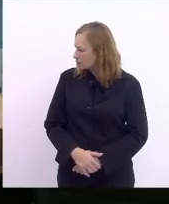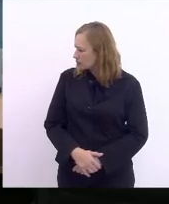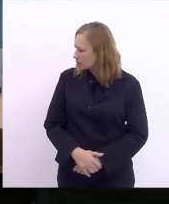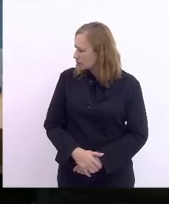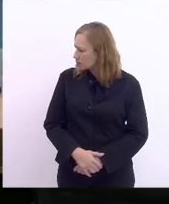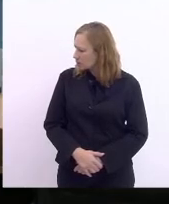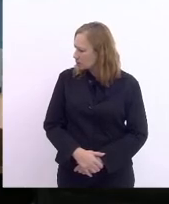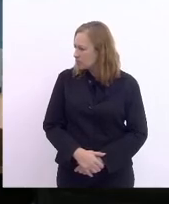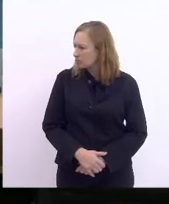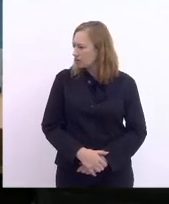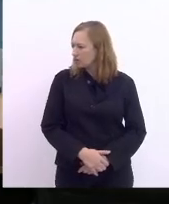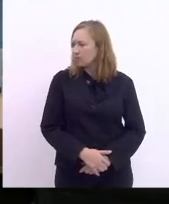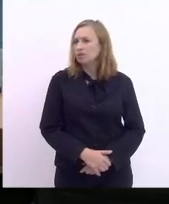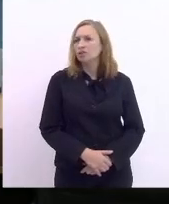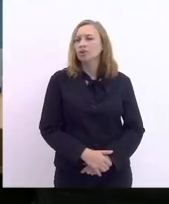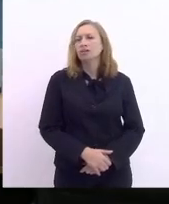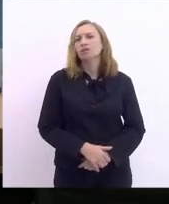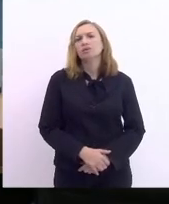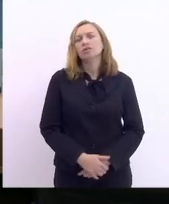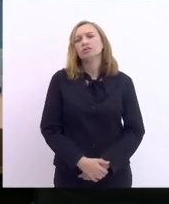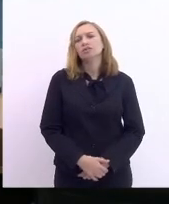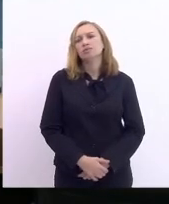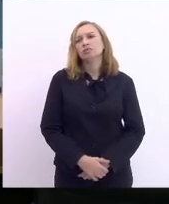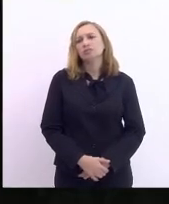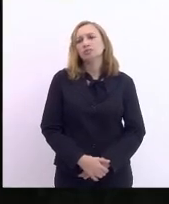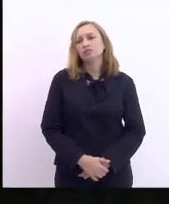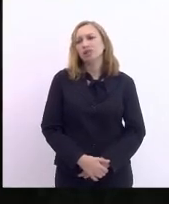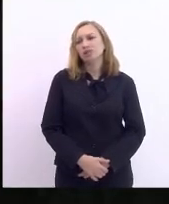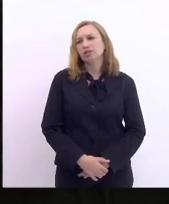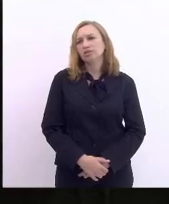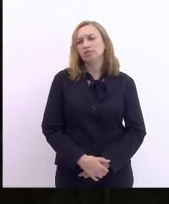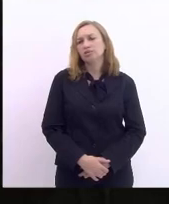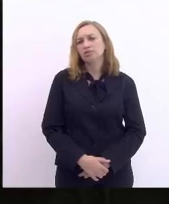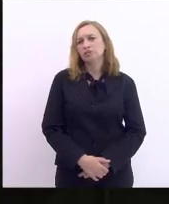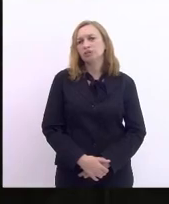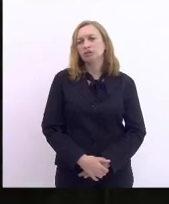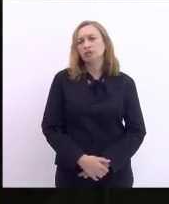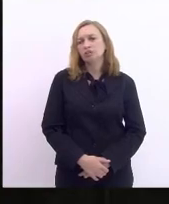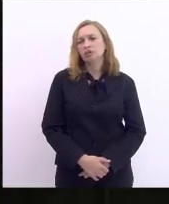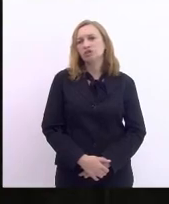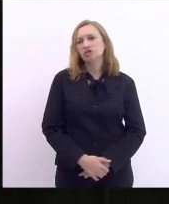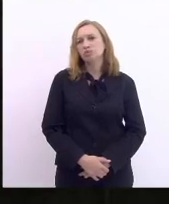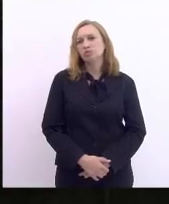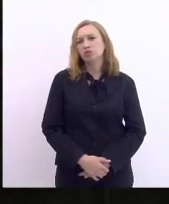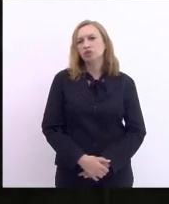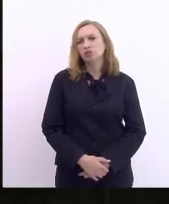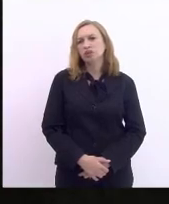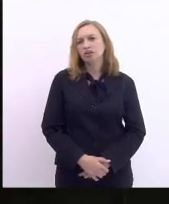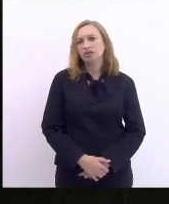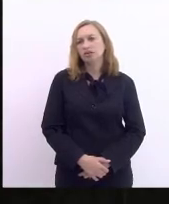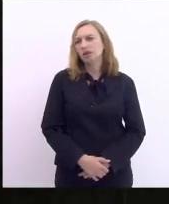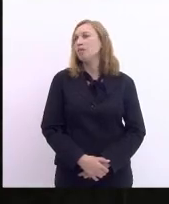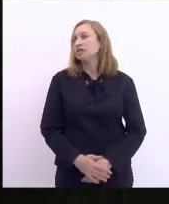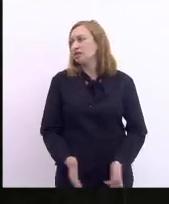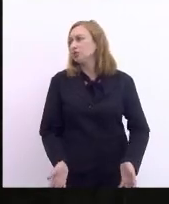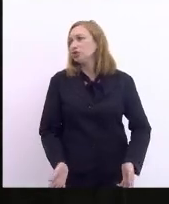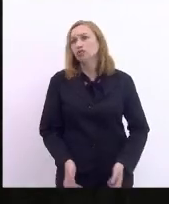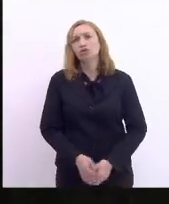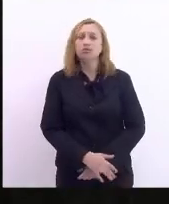E aí E aí a foto é E aí